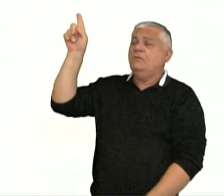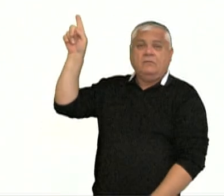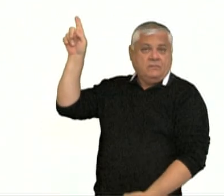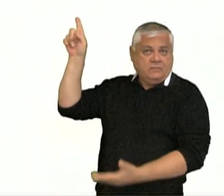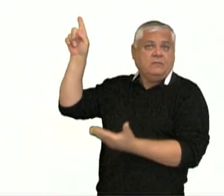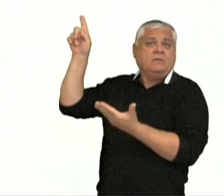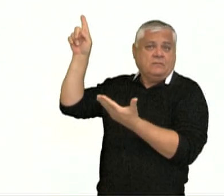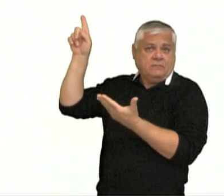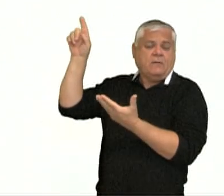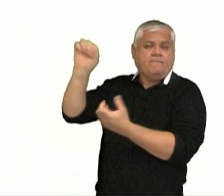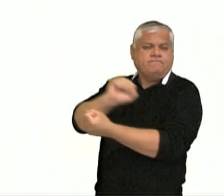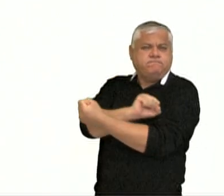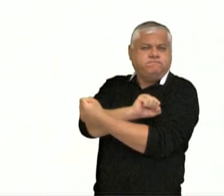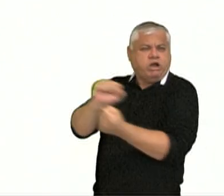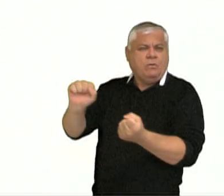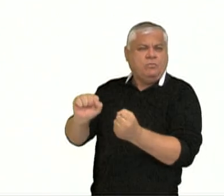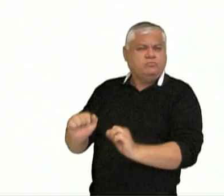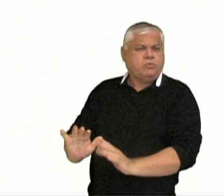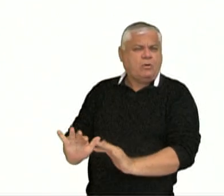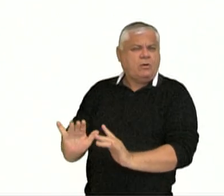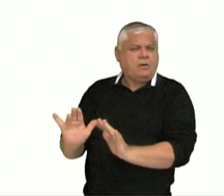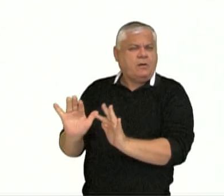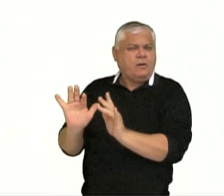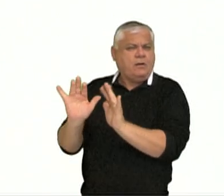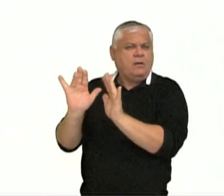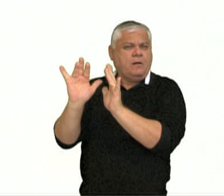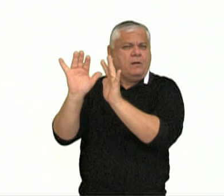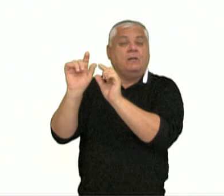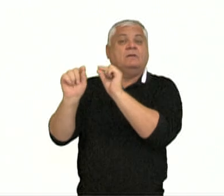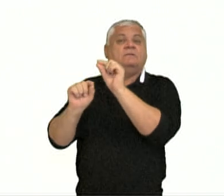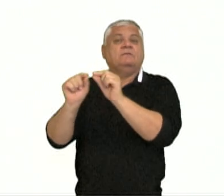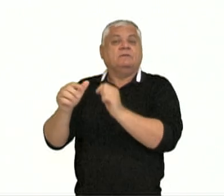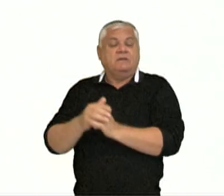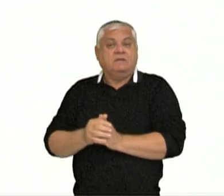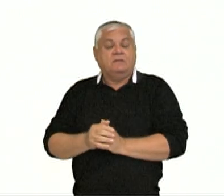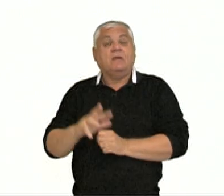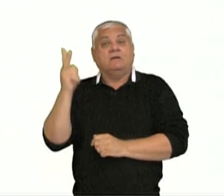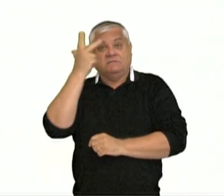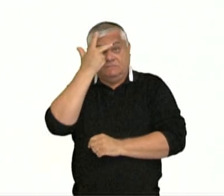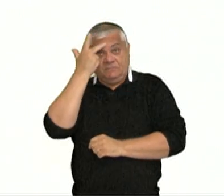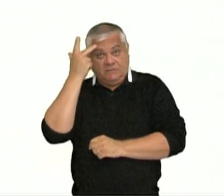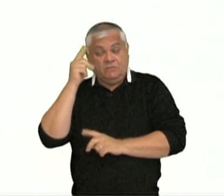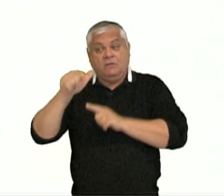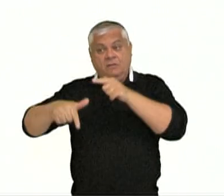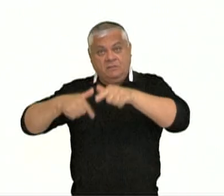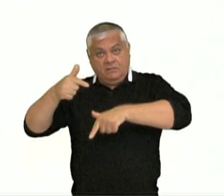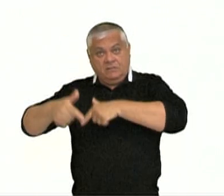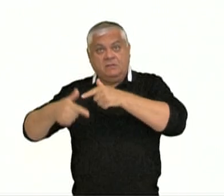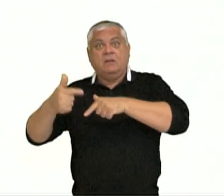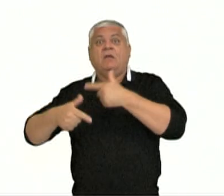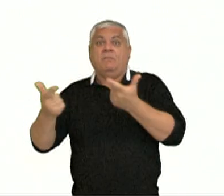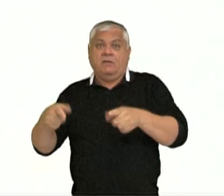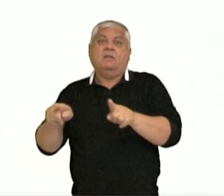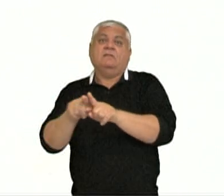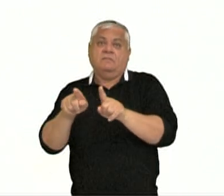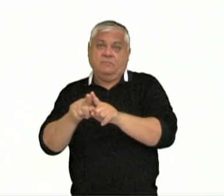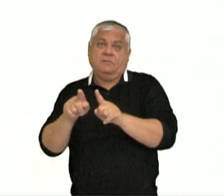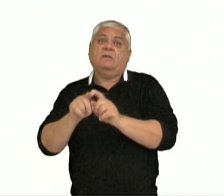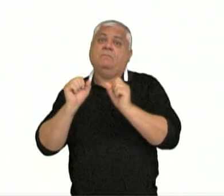da explosão de alguma parte ali da plataforma. Claro que as pessoas que trabalham aqui vão ser